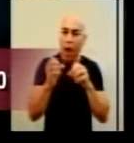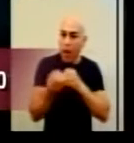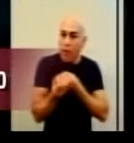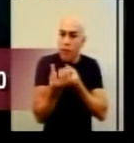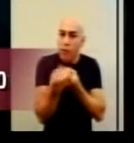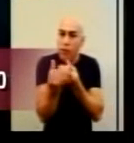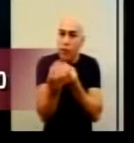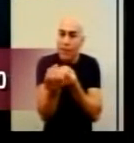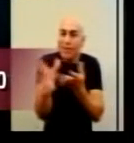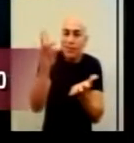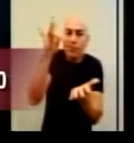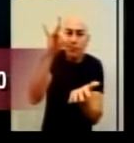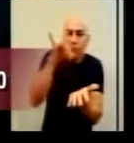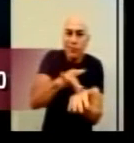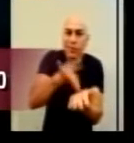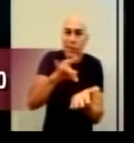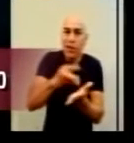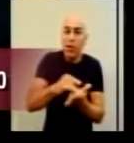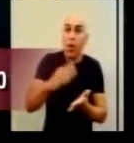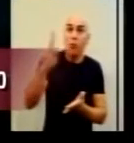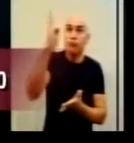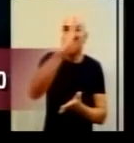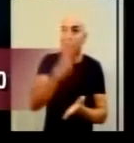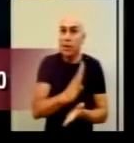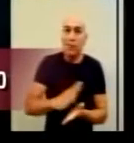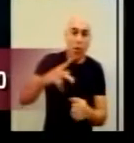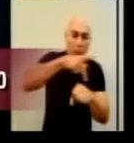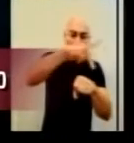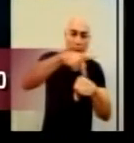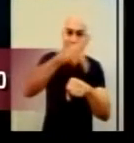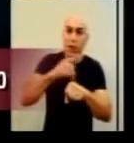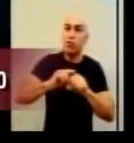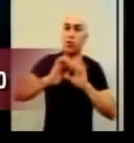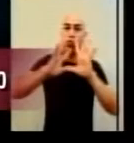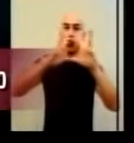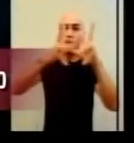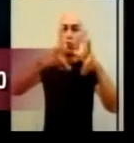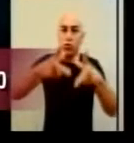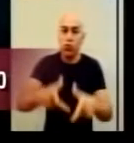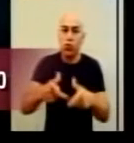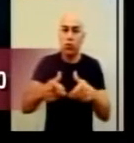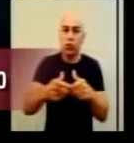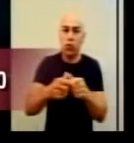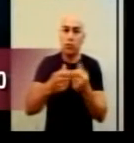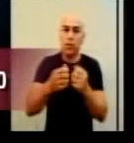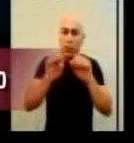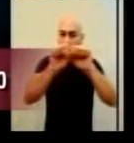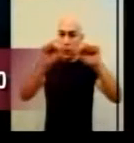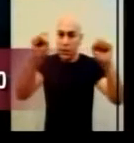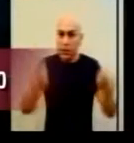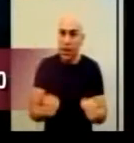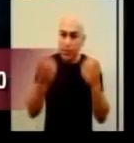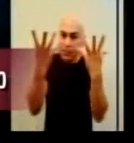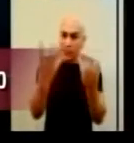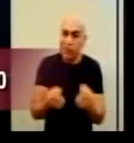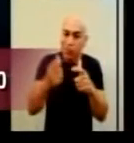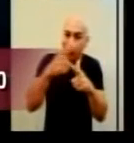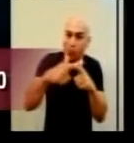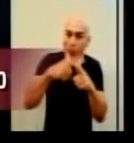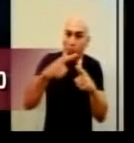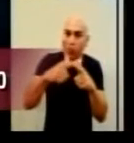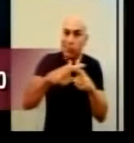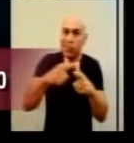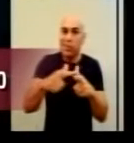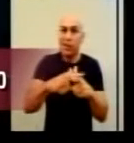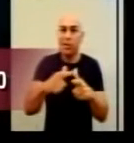real, ela foi possível no país inteiro, com essa instalação desses sistemas com dificuldades, com problemas, mas